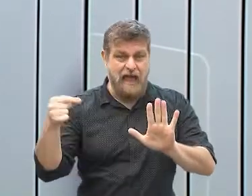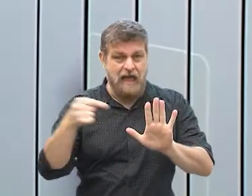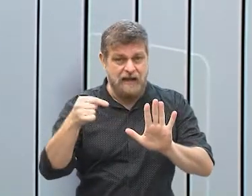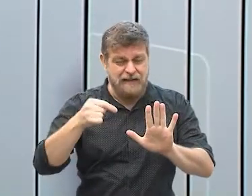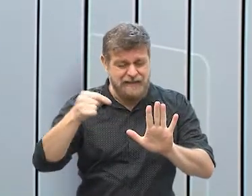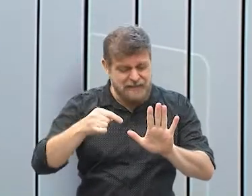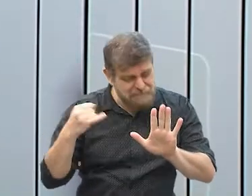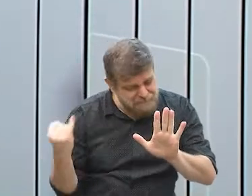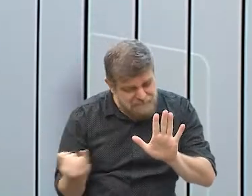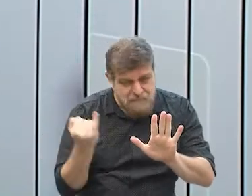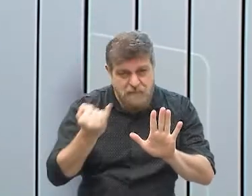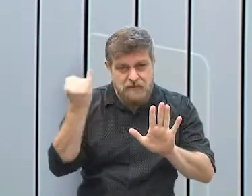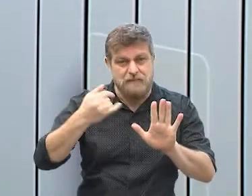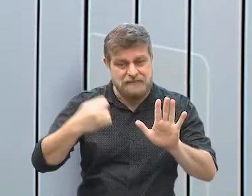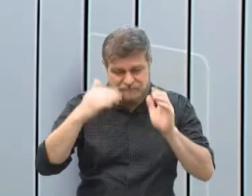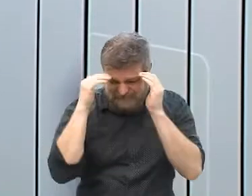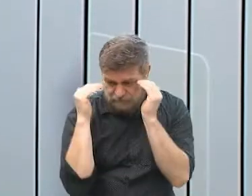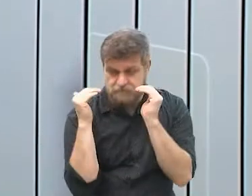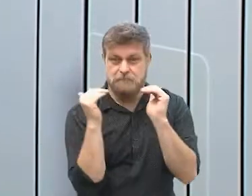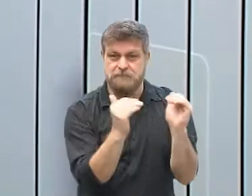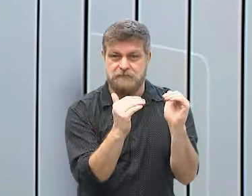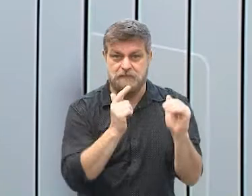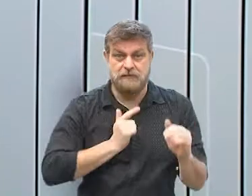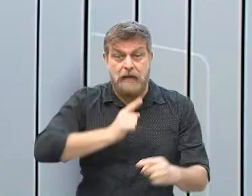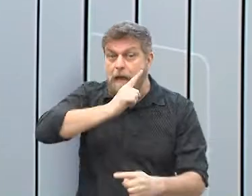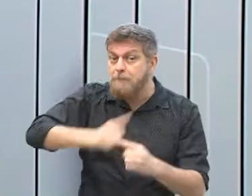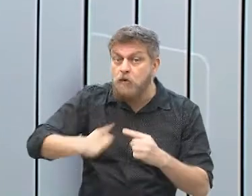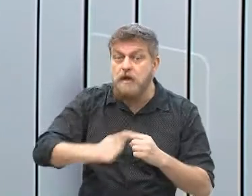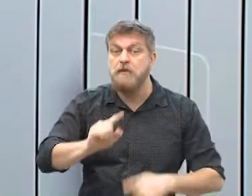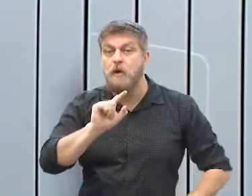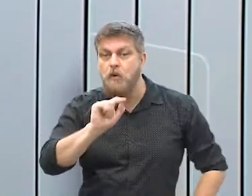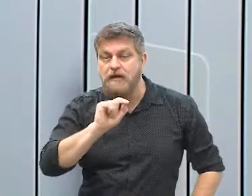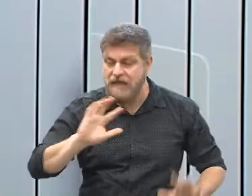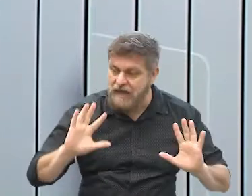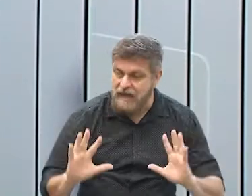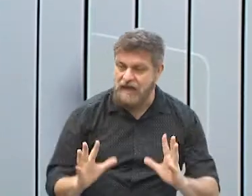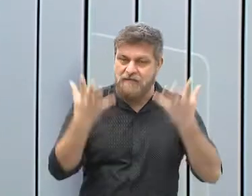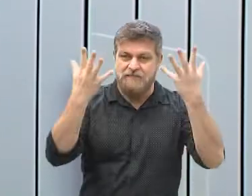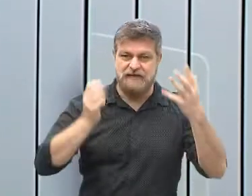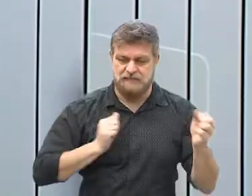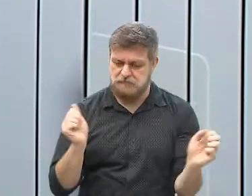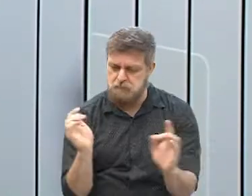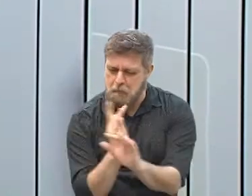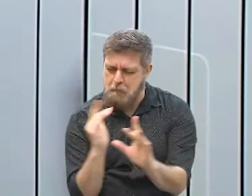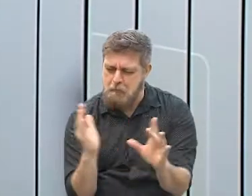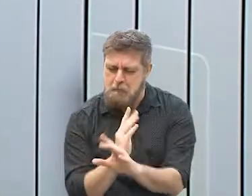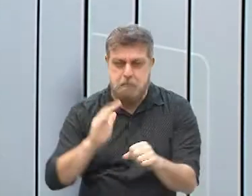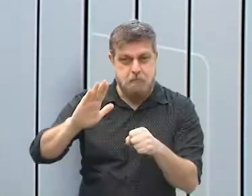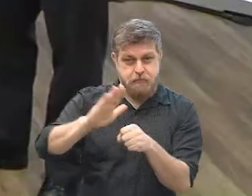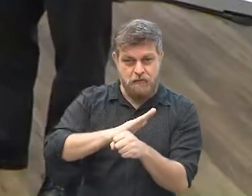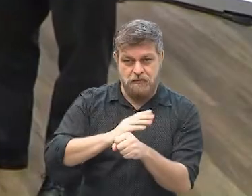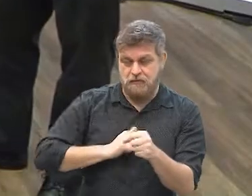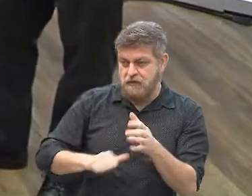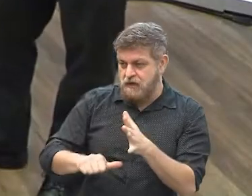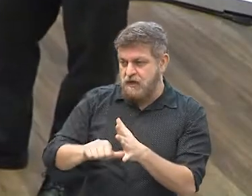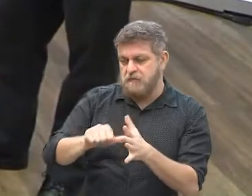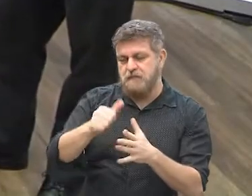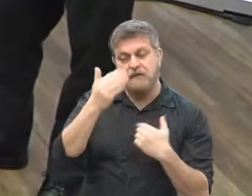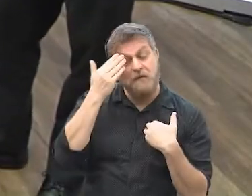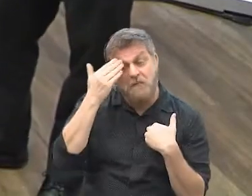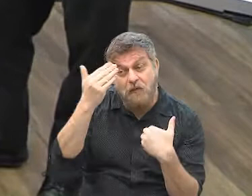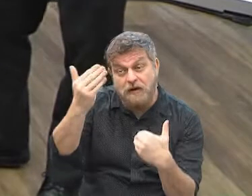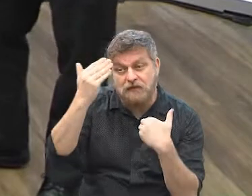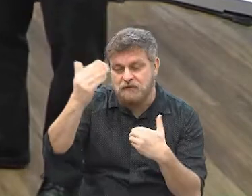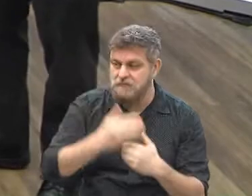nunca deveria ser respeitada, já que está proibido as festas com aglomerações. Primeiro, Rossini, muito obrigado por